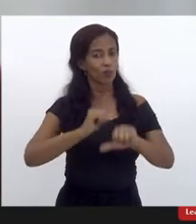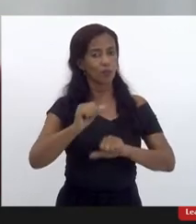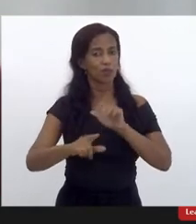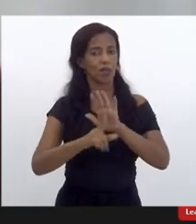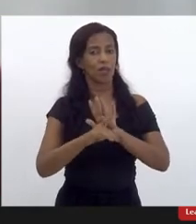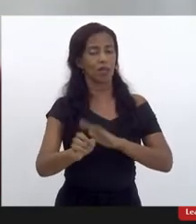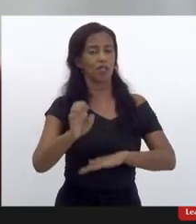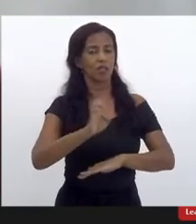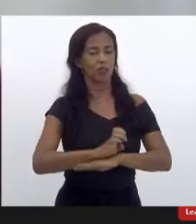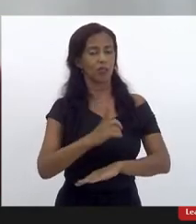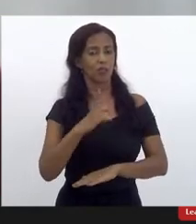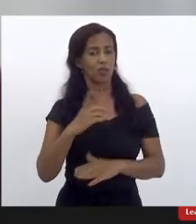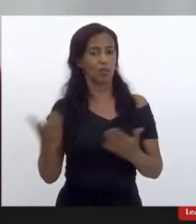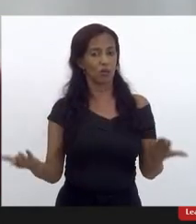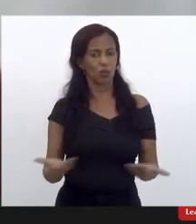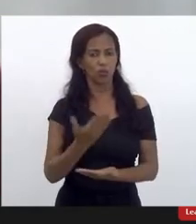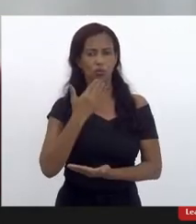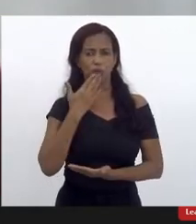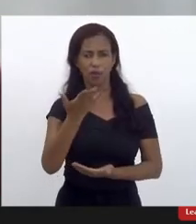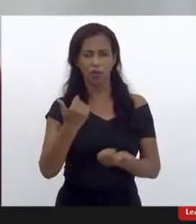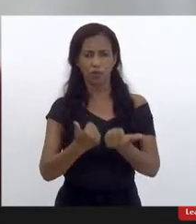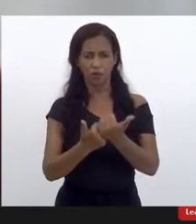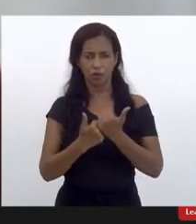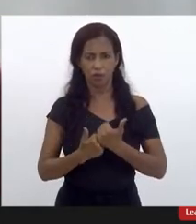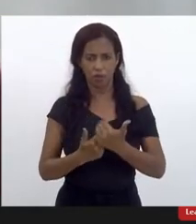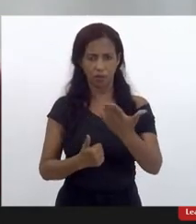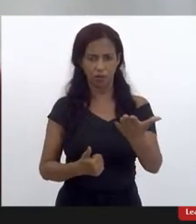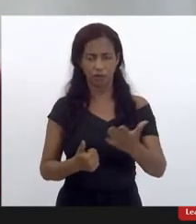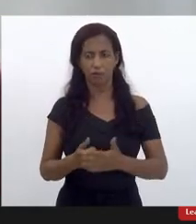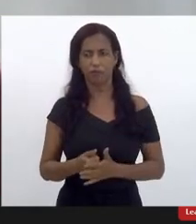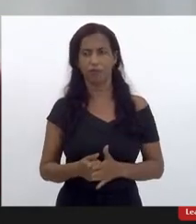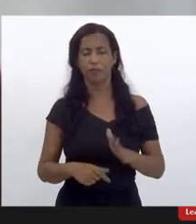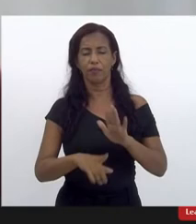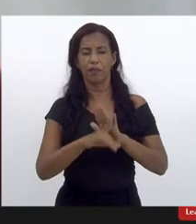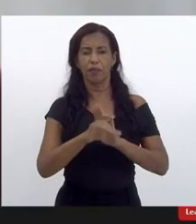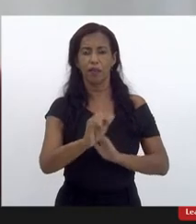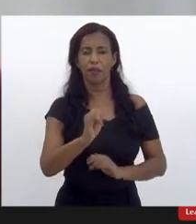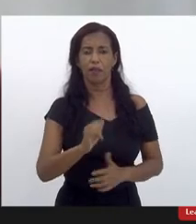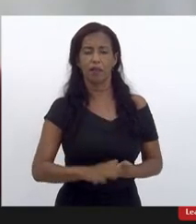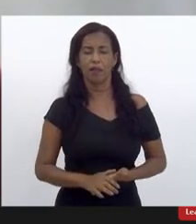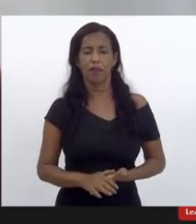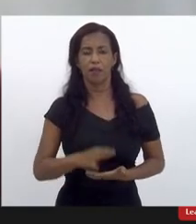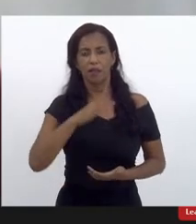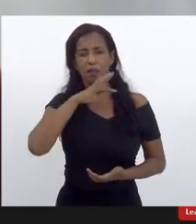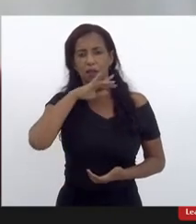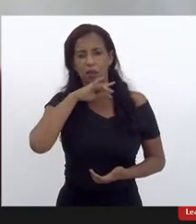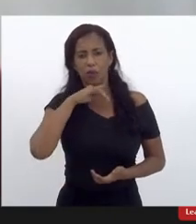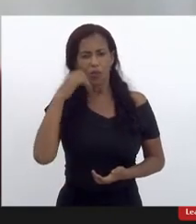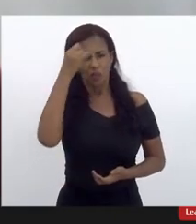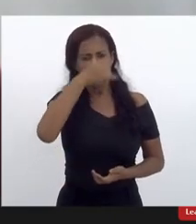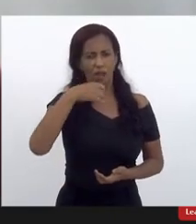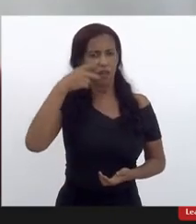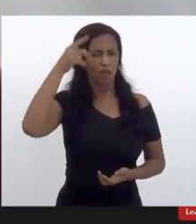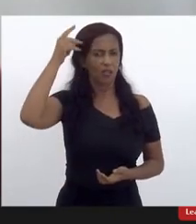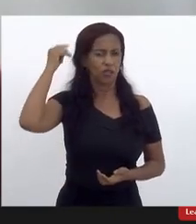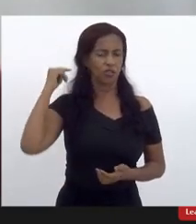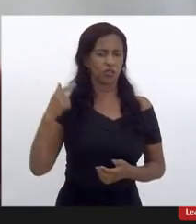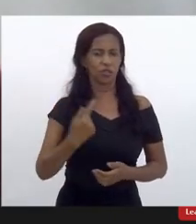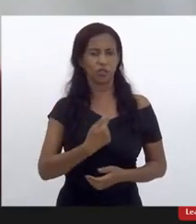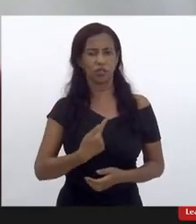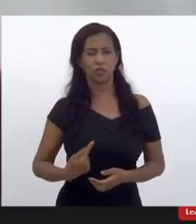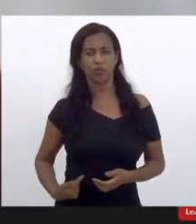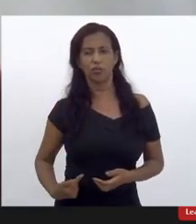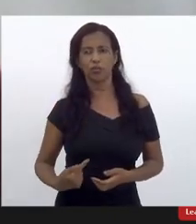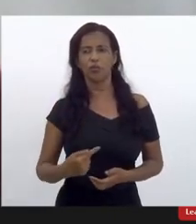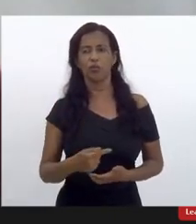que existe hoje, deputados, aí eu peço auxílio de vossas excelências. A lei estadual é muito ruim, é uma lei antiga, é uma lei ainda do governo,